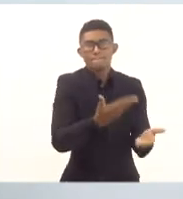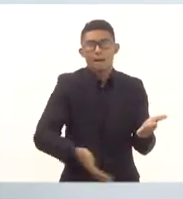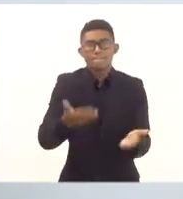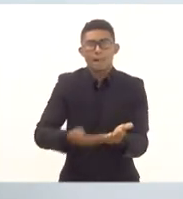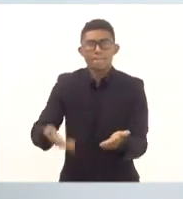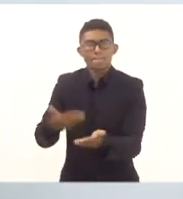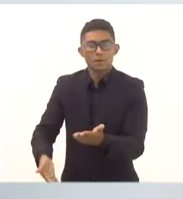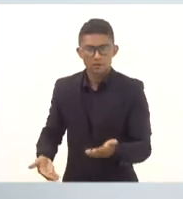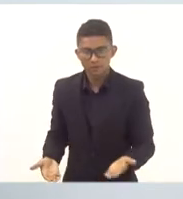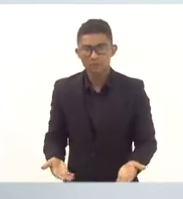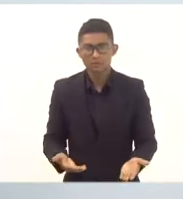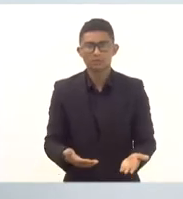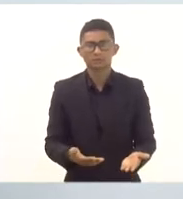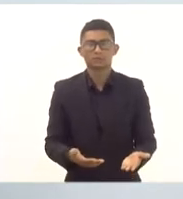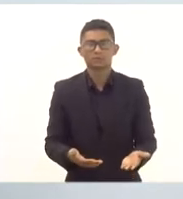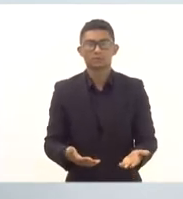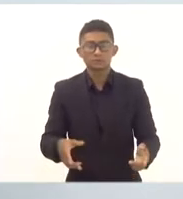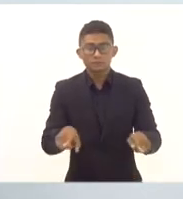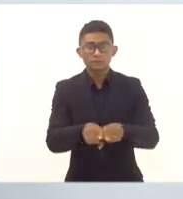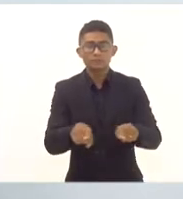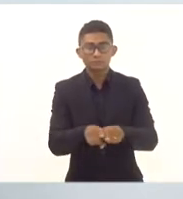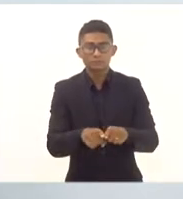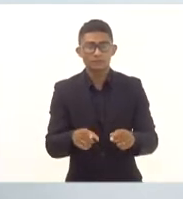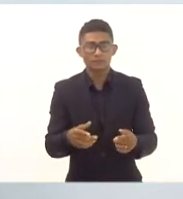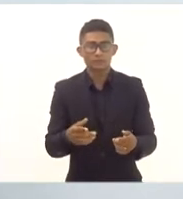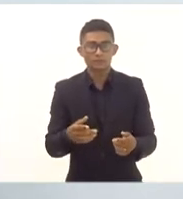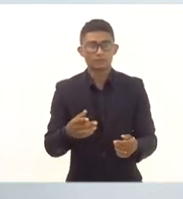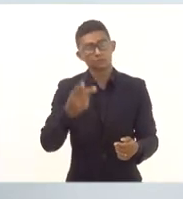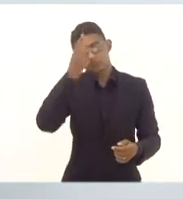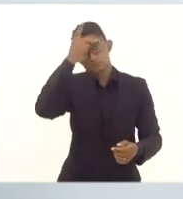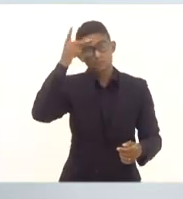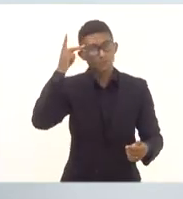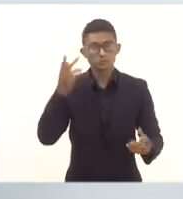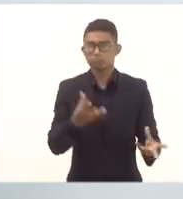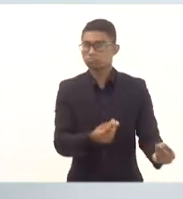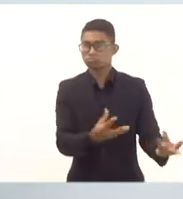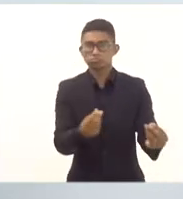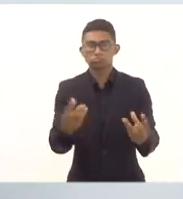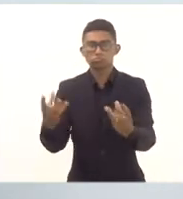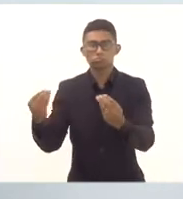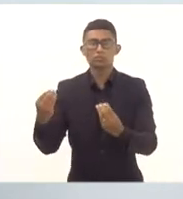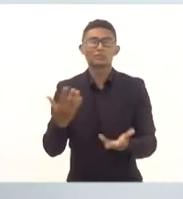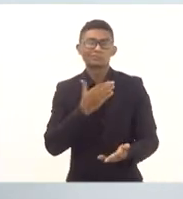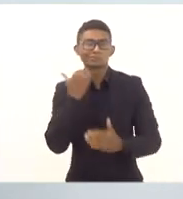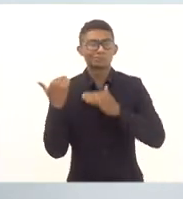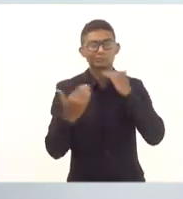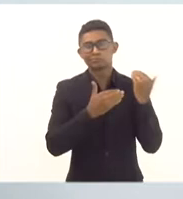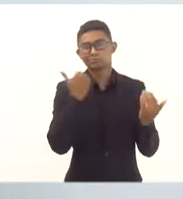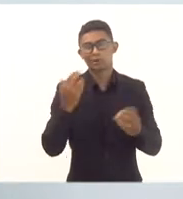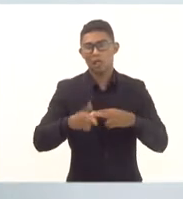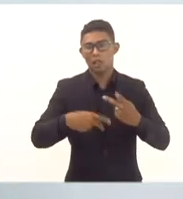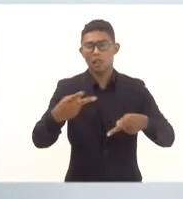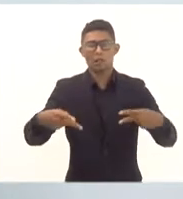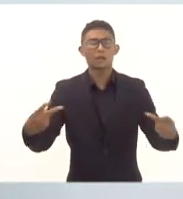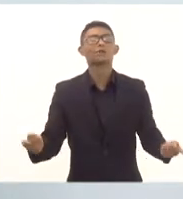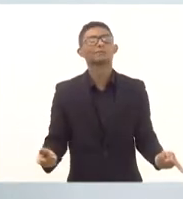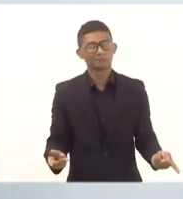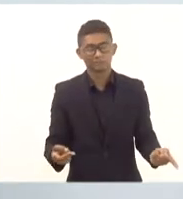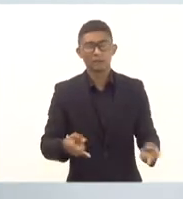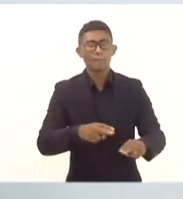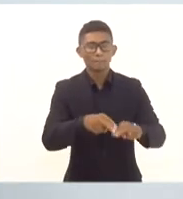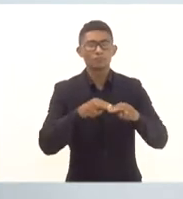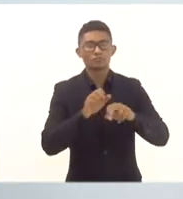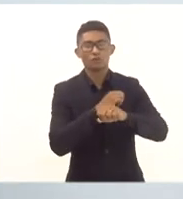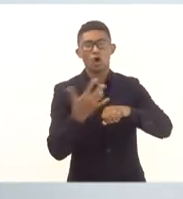acrescidos a um processo de perdas de vidas humanas com a covid-19 Afinal de contas se No Brasil